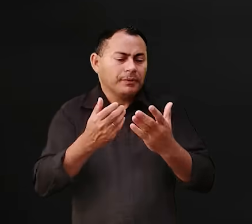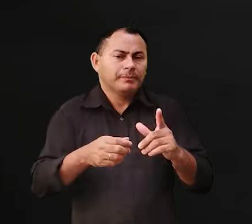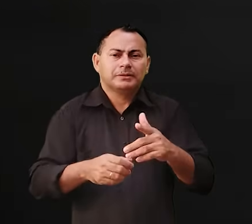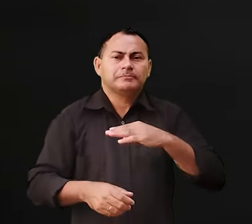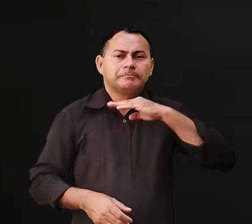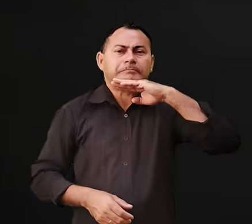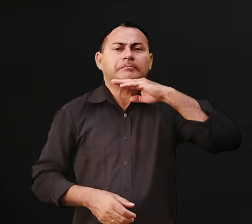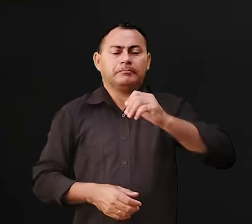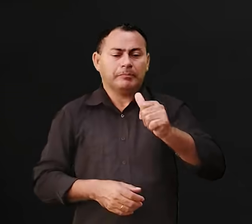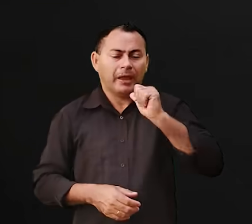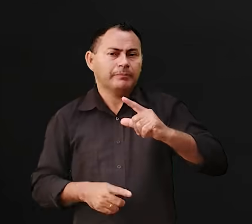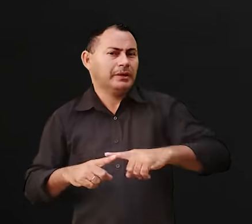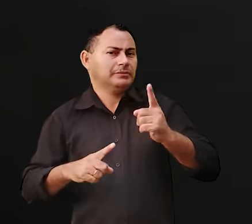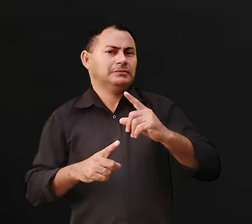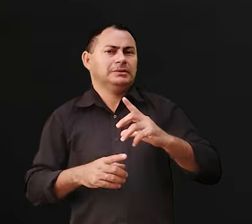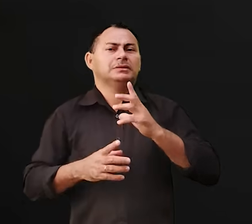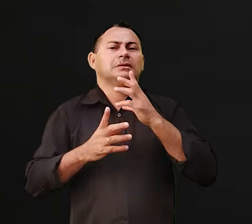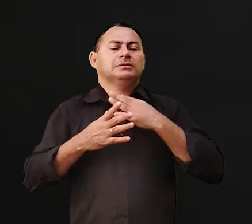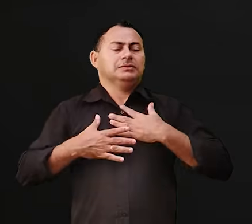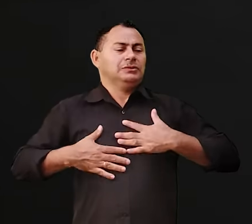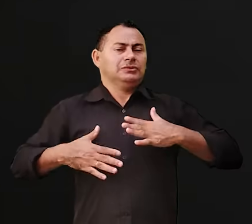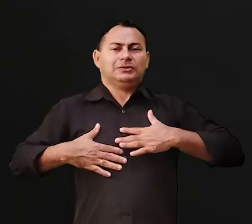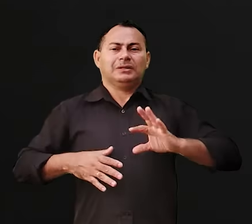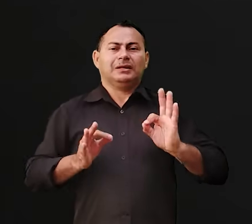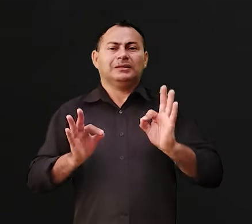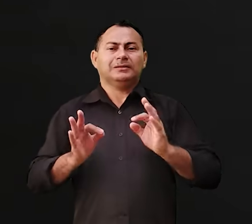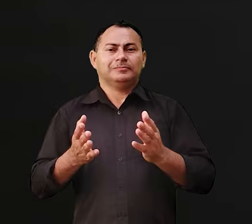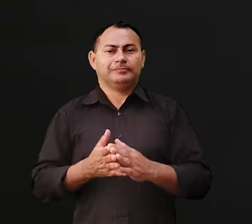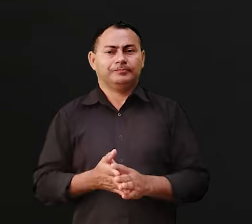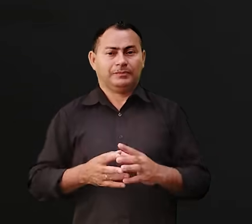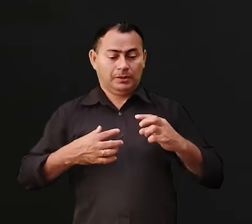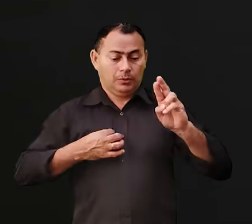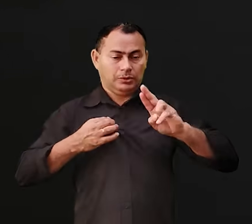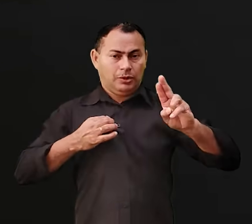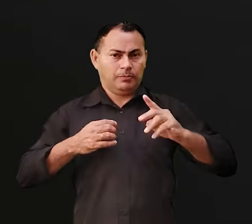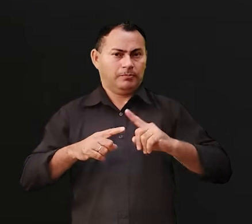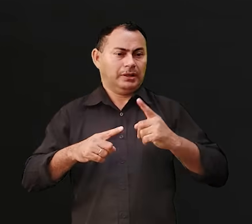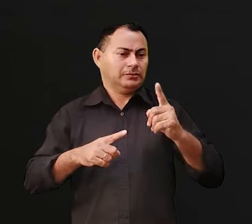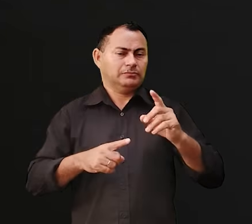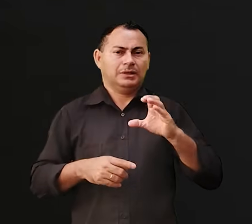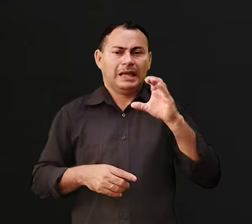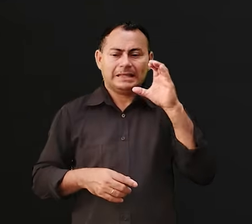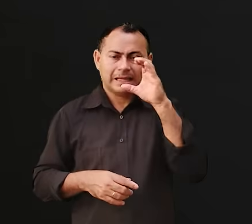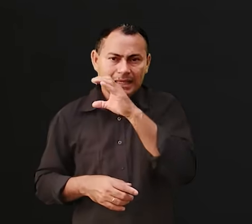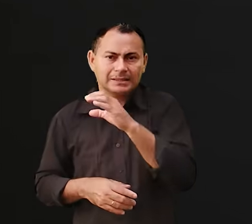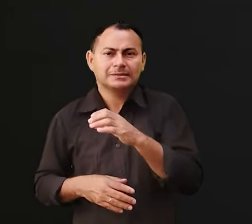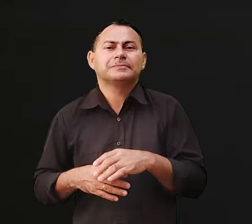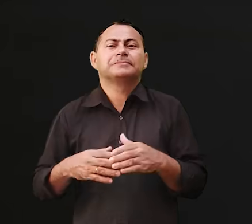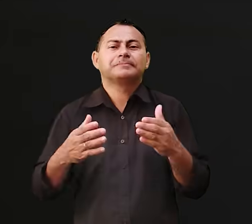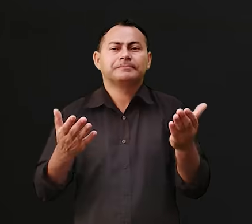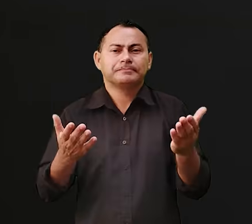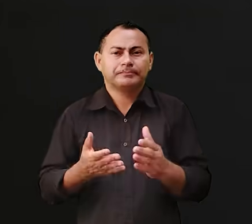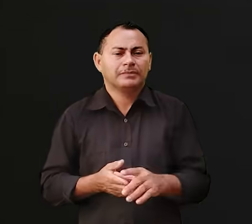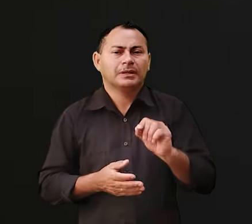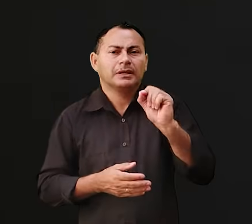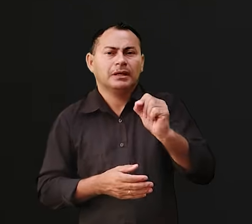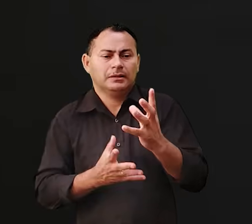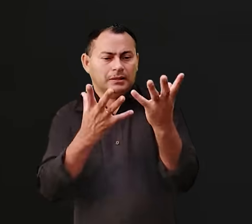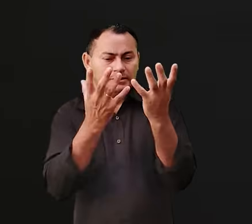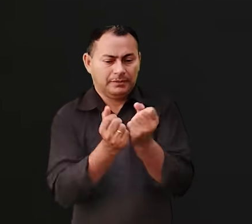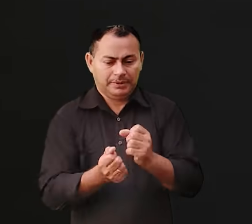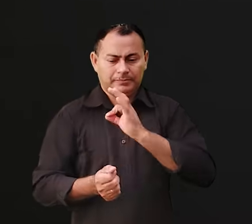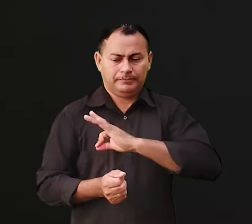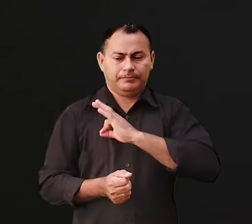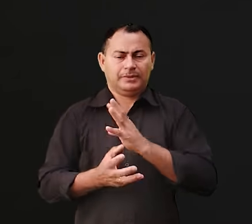mas não se fartam. Bebem, mas não se satisfazem. Vestem-se, mas não se aquecem. Aquele